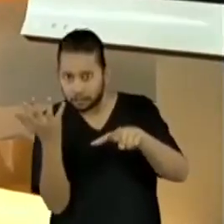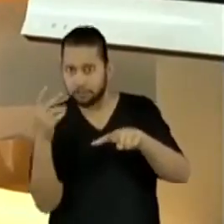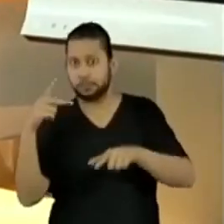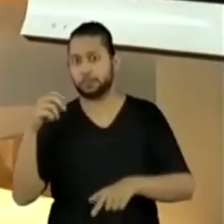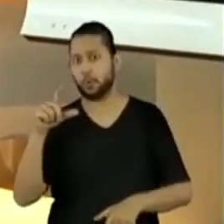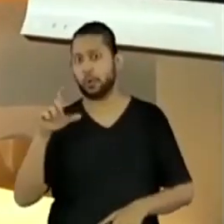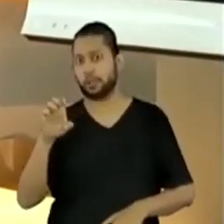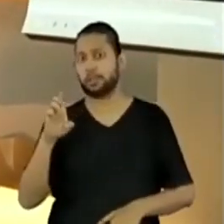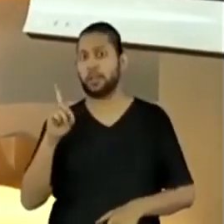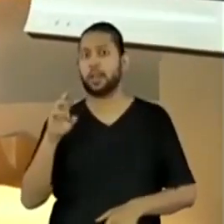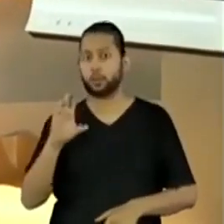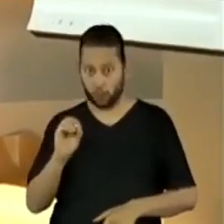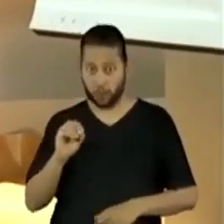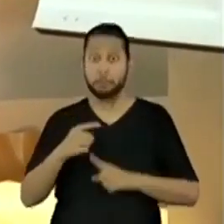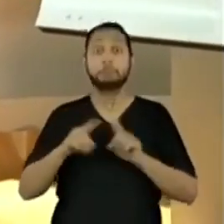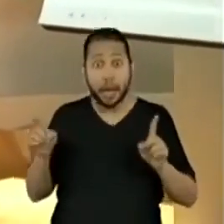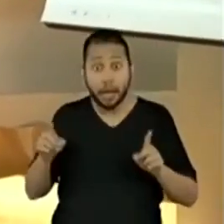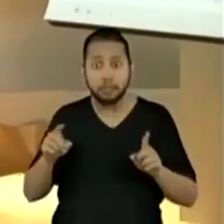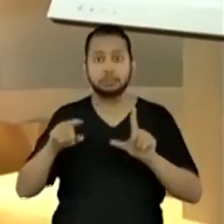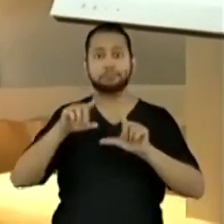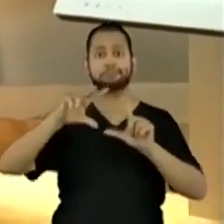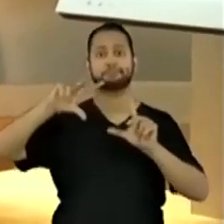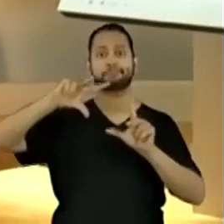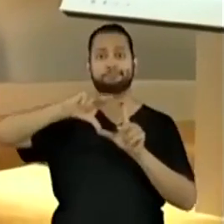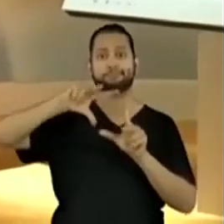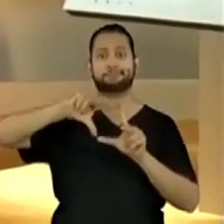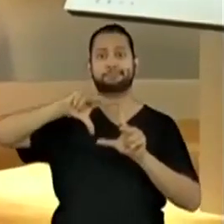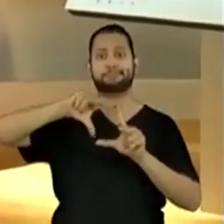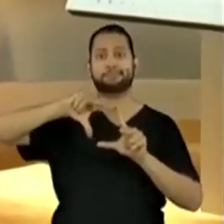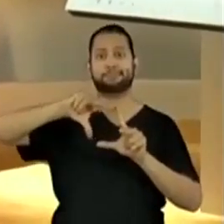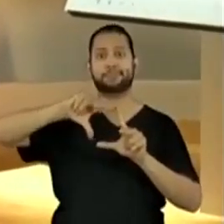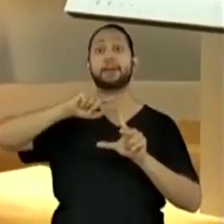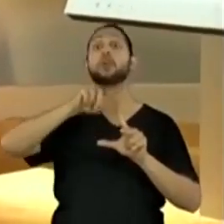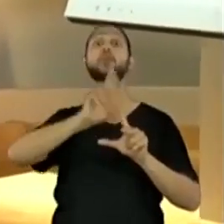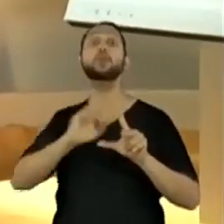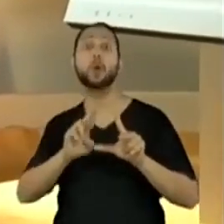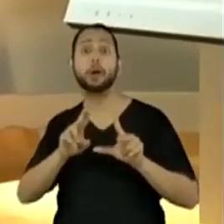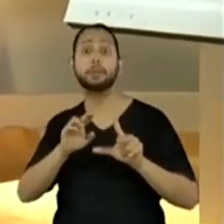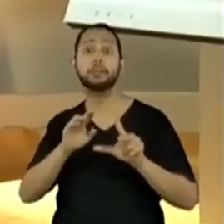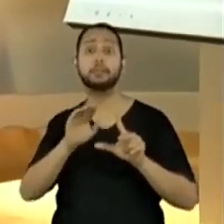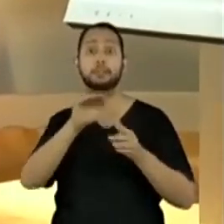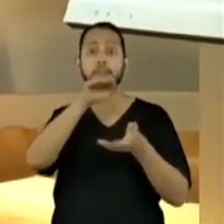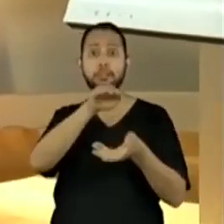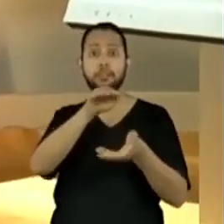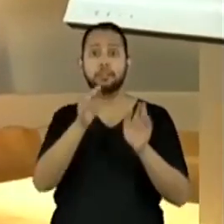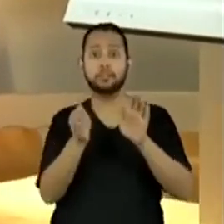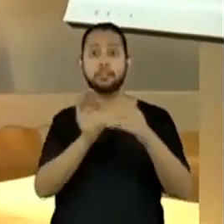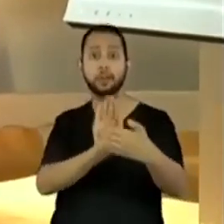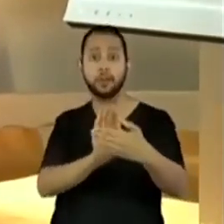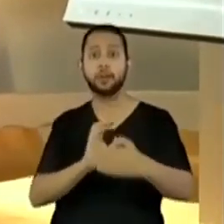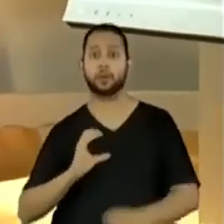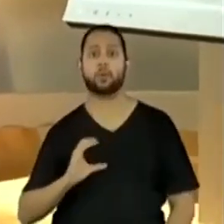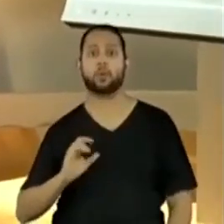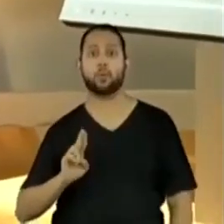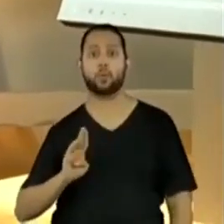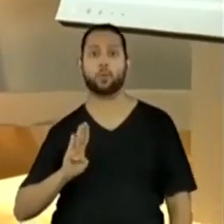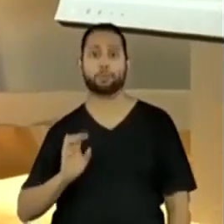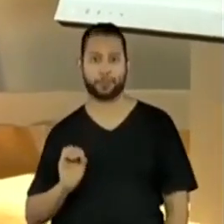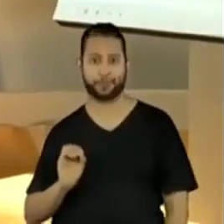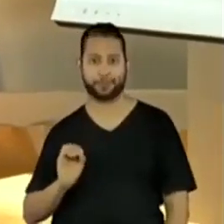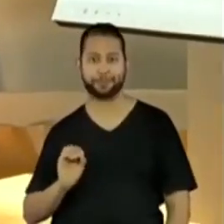estamos trabalhando aqui. Agora, nós precisamos também relembrar e pensar um pouquinho em